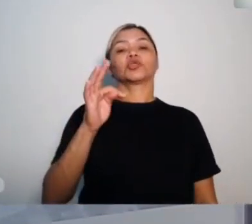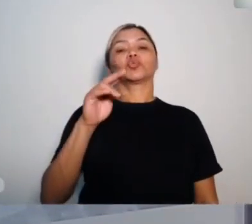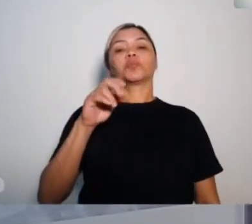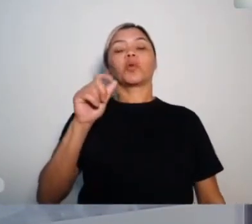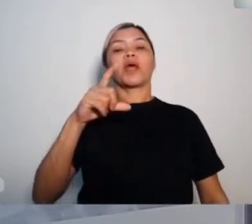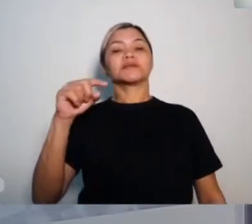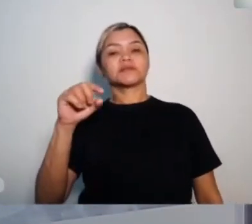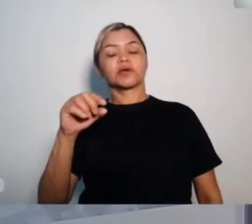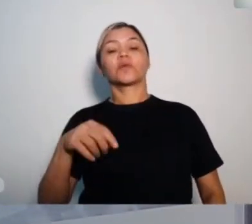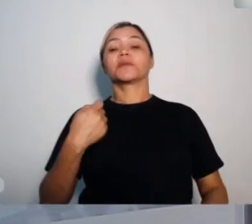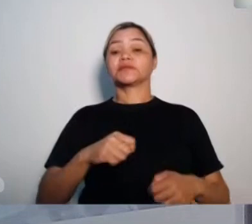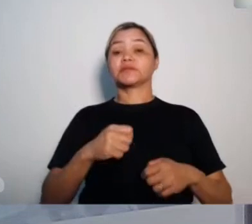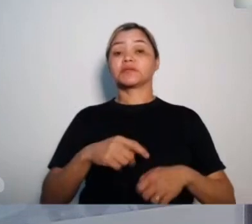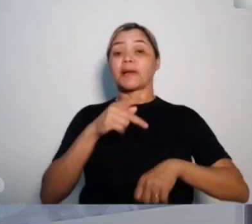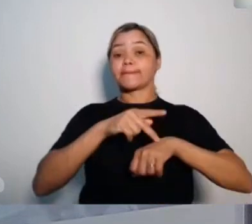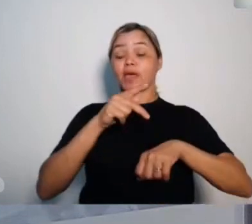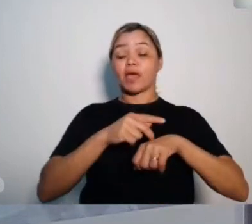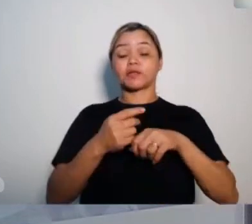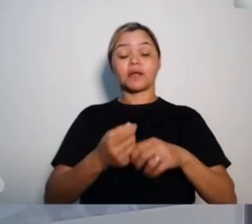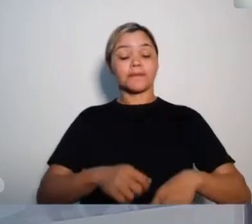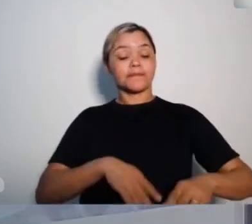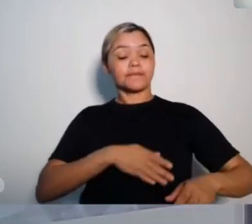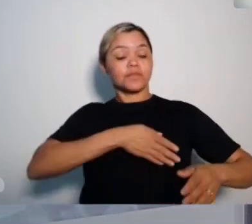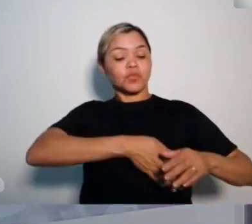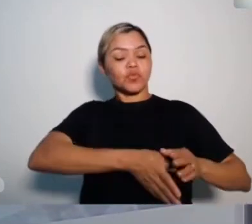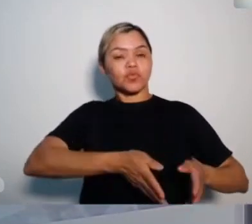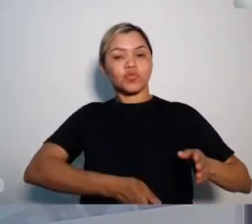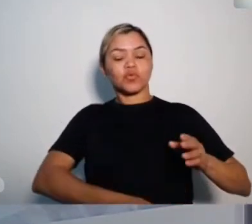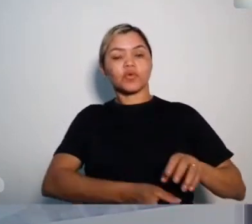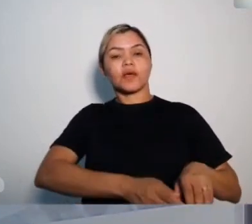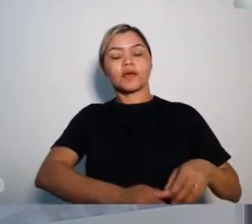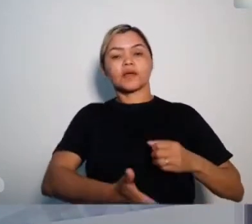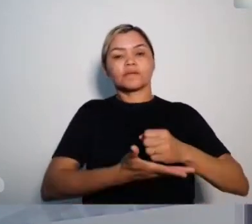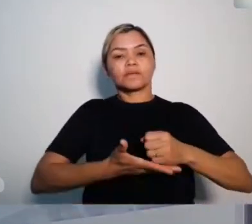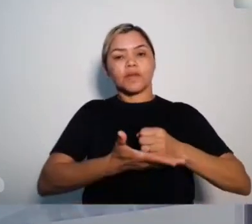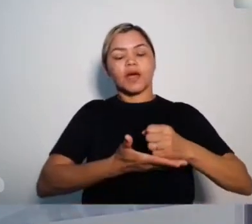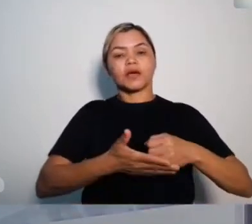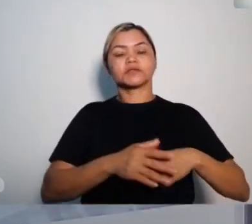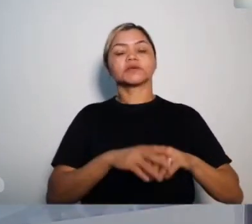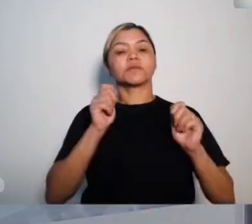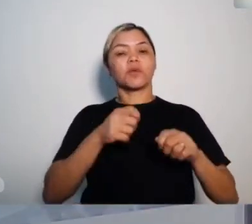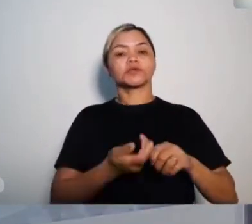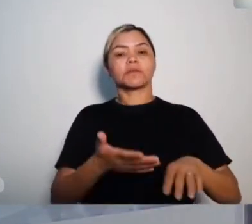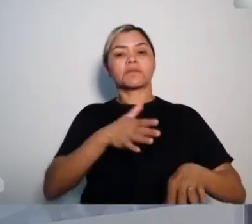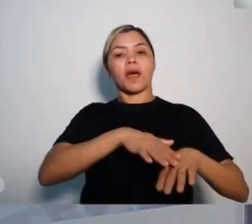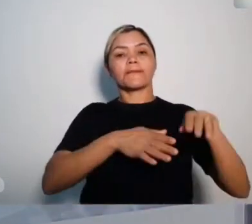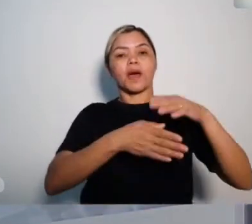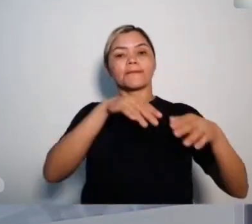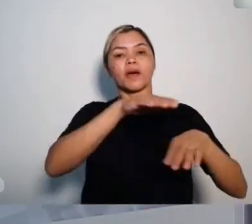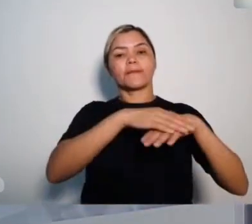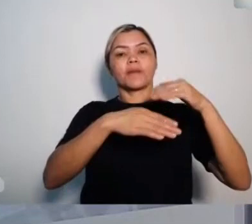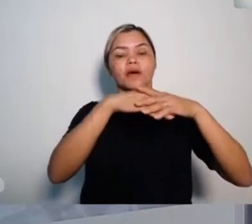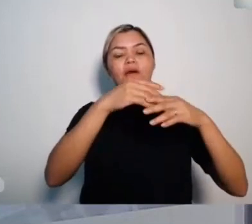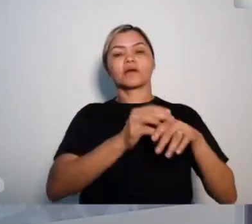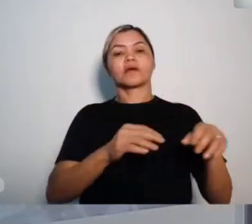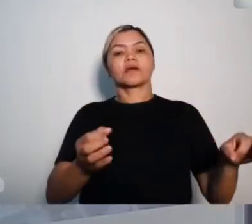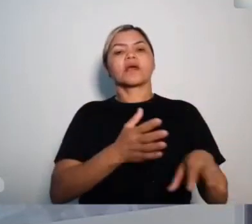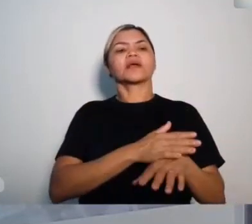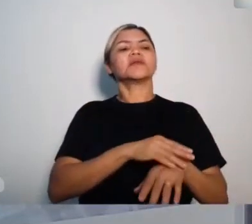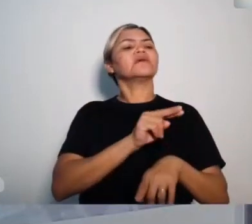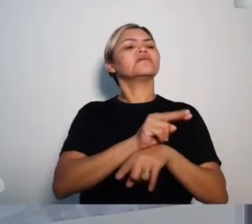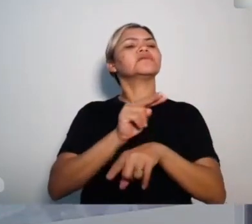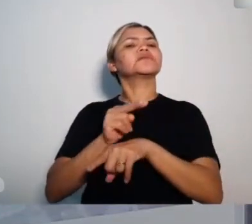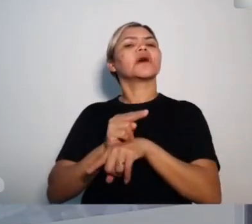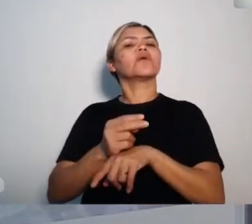para assentar adequadamente, né, aquela base, para que você possa concluir. E cadê o fiscal das